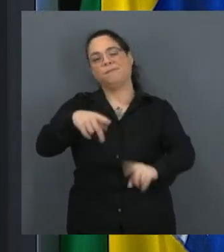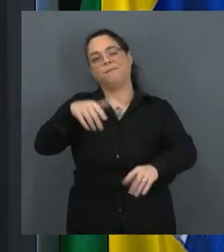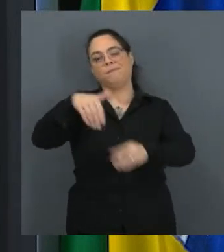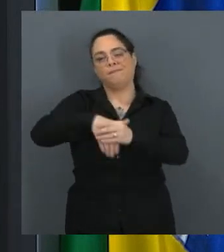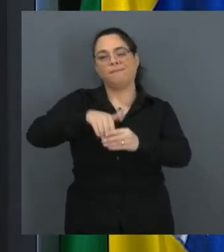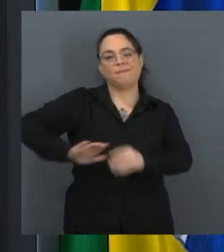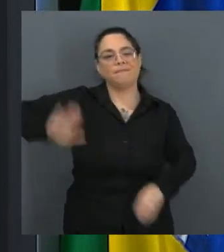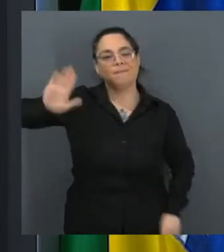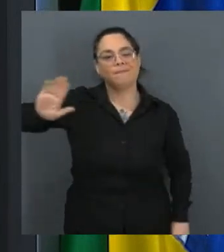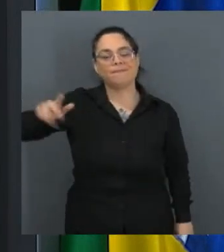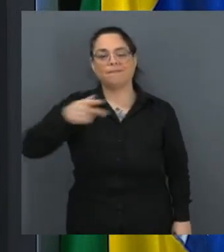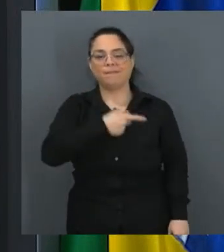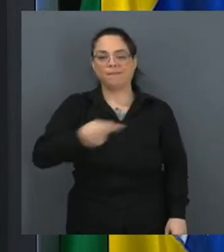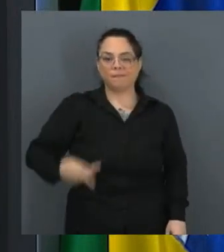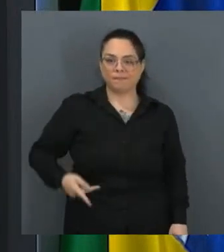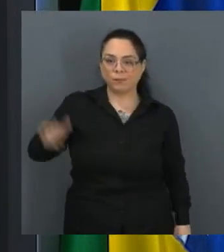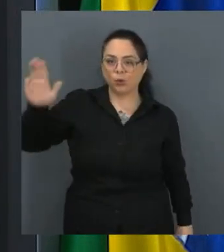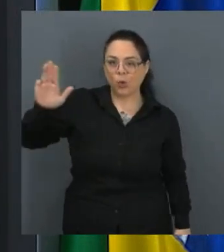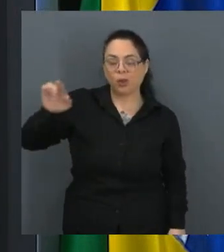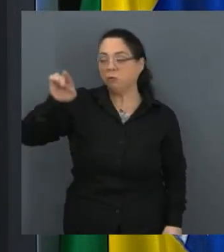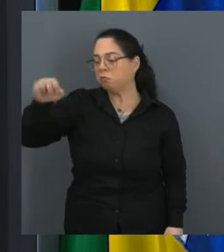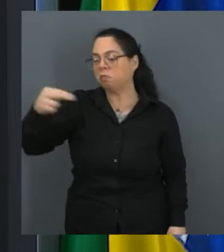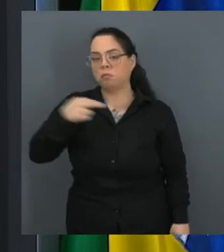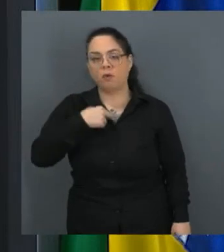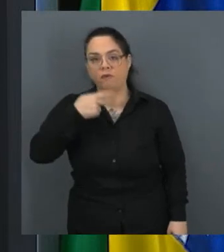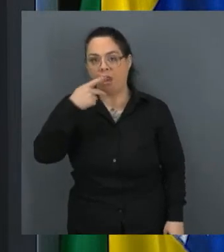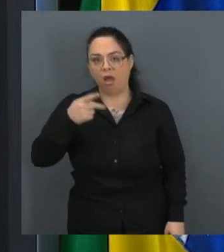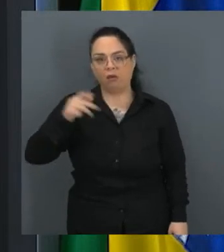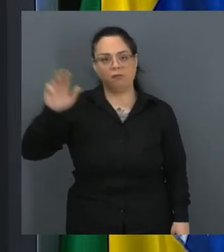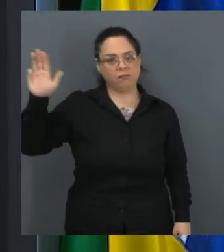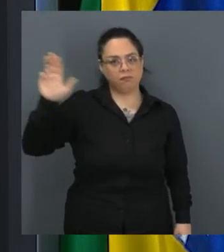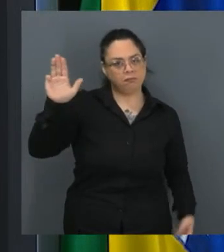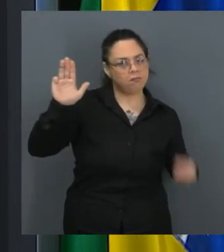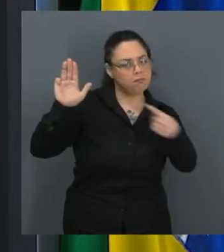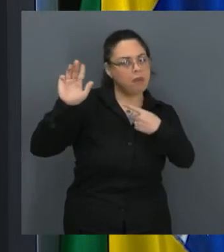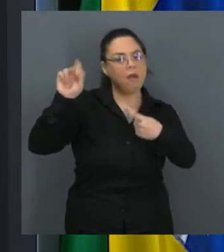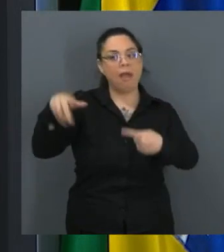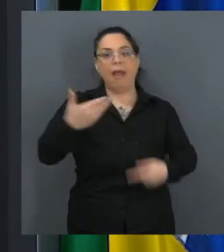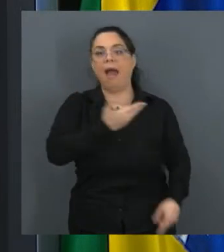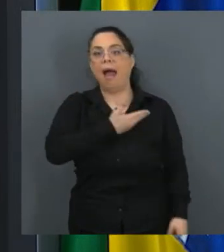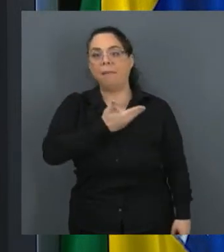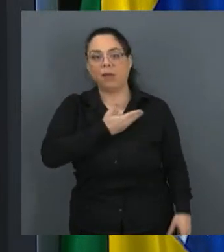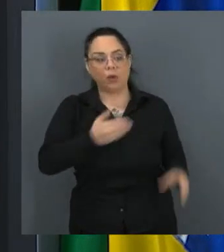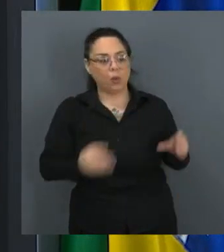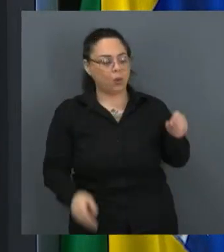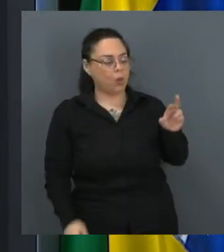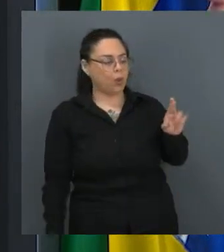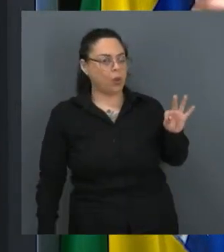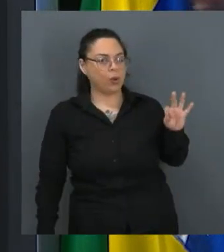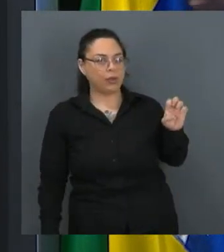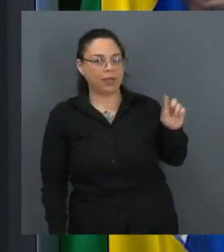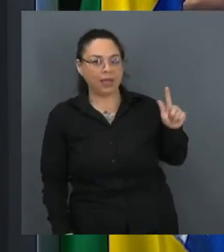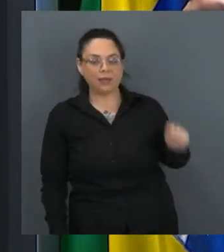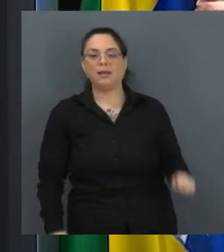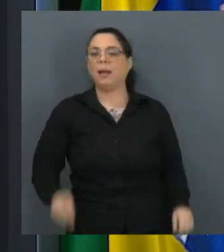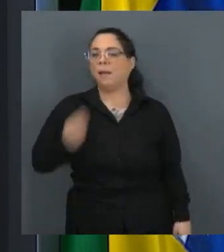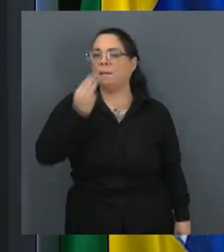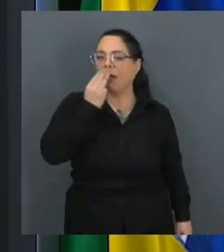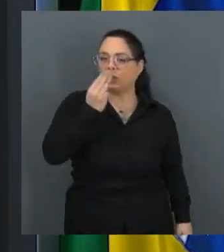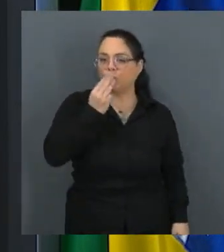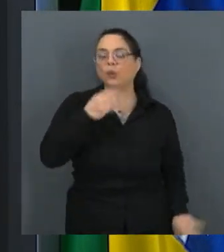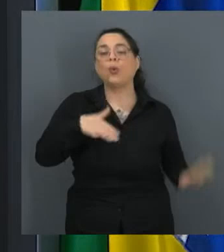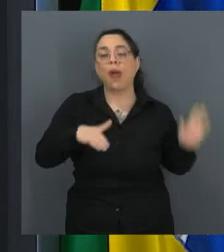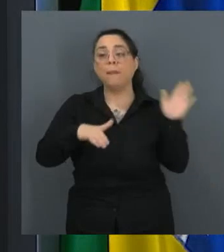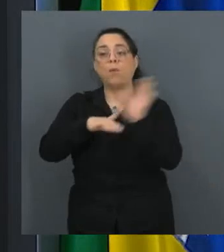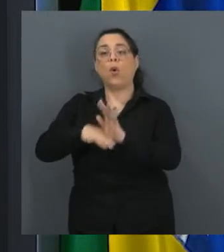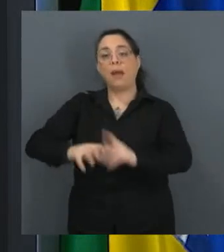mundo viu. Você não podia falar que o Lula era amigo de Ortega, de Maduro, a favor de aborto, o